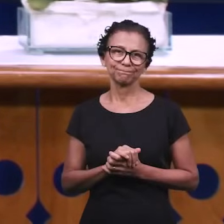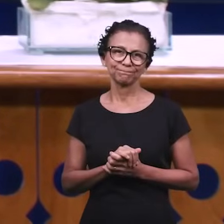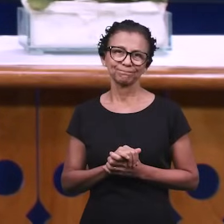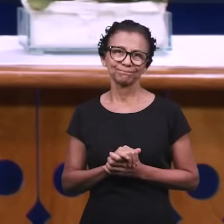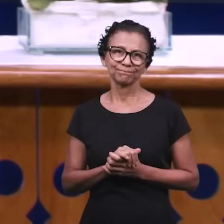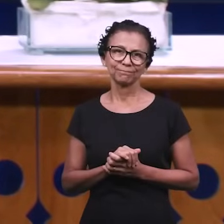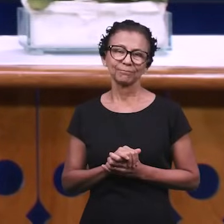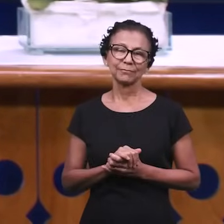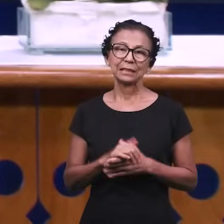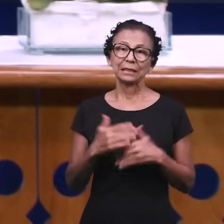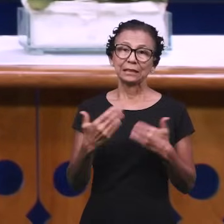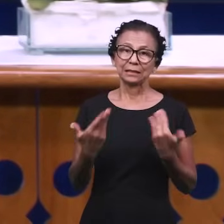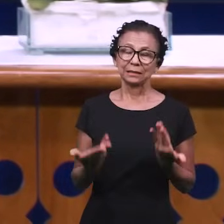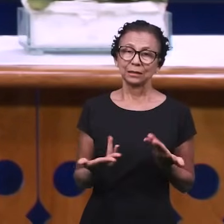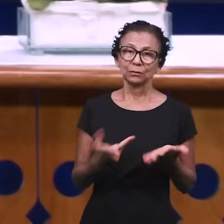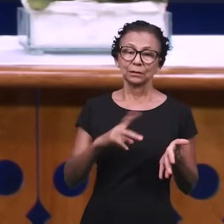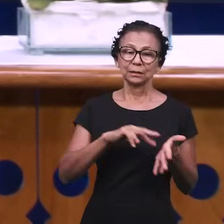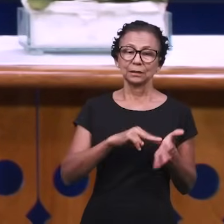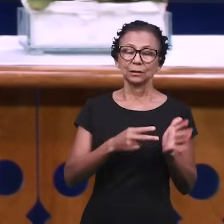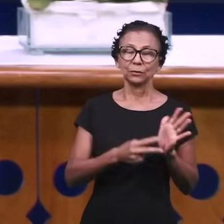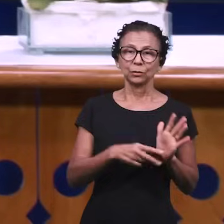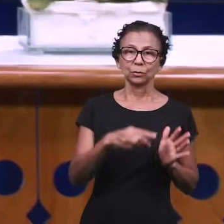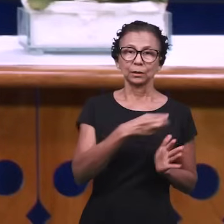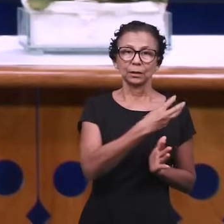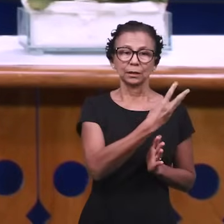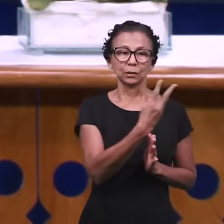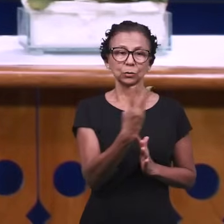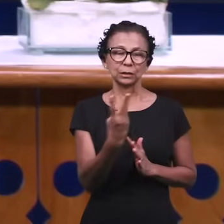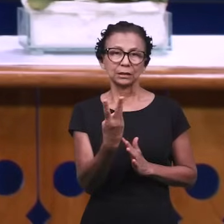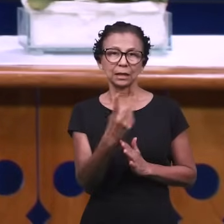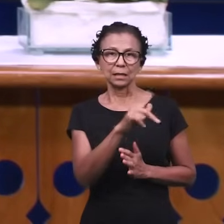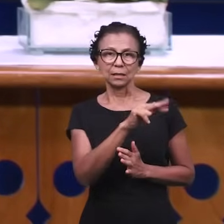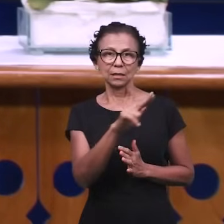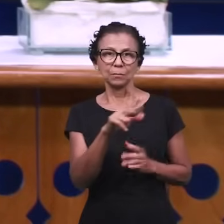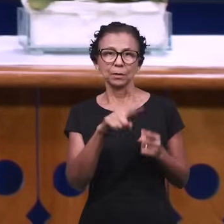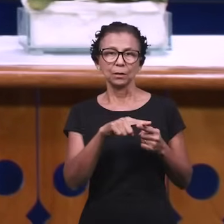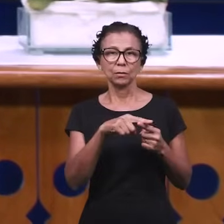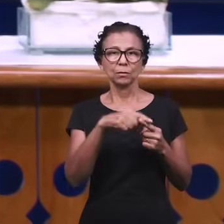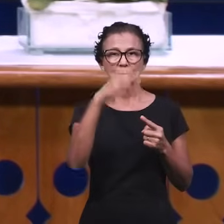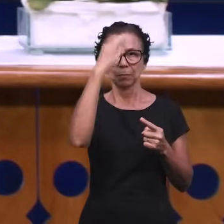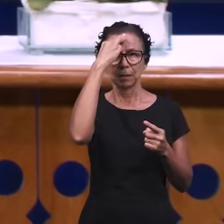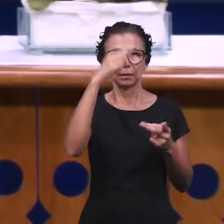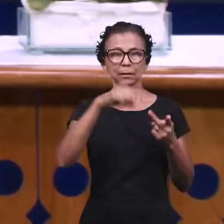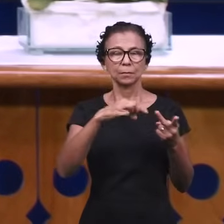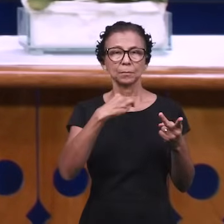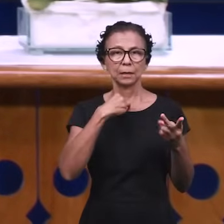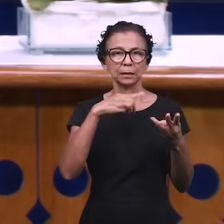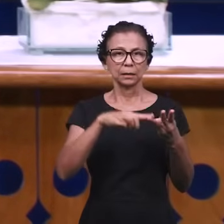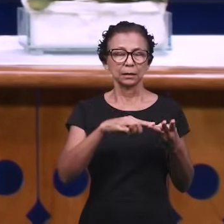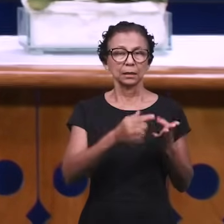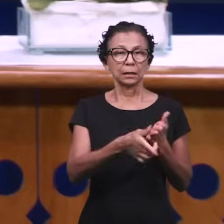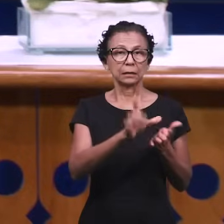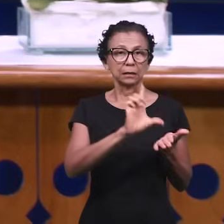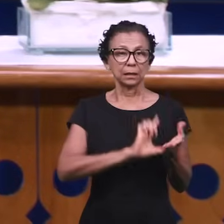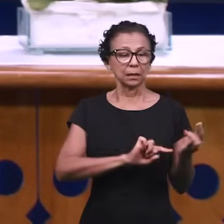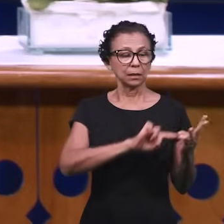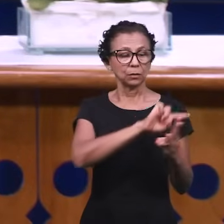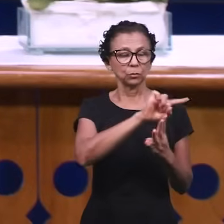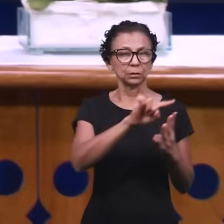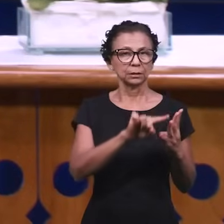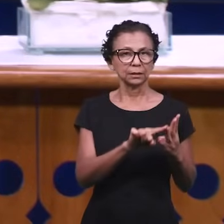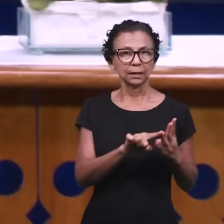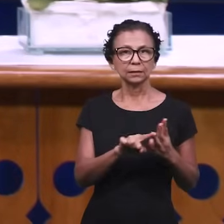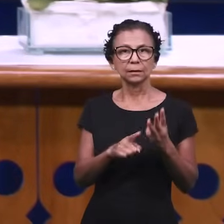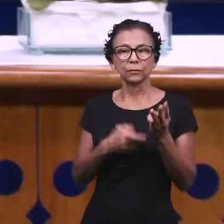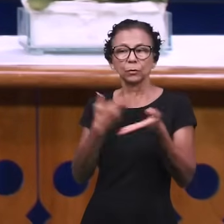que ia pagar o preço da vida por eles, tal como a Páscoa, porque a Páscoa estava se revelando